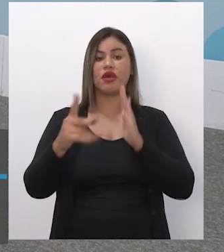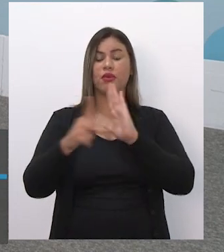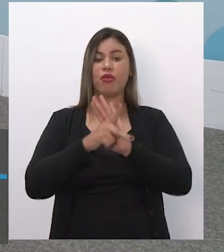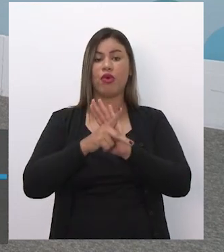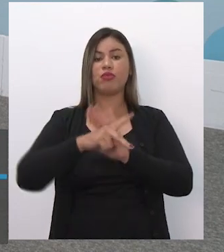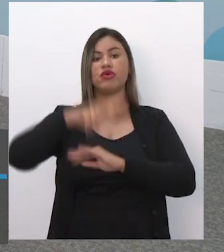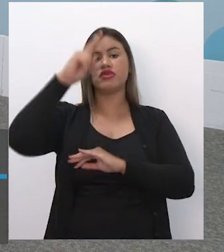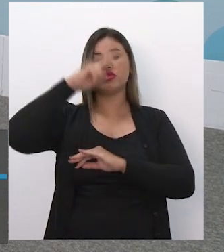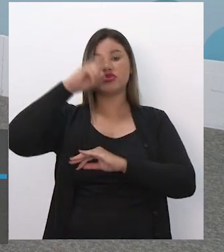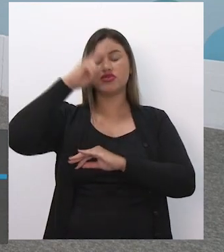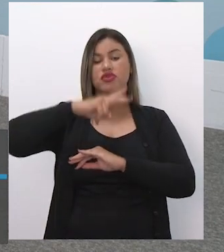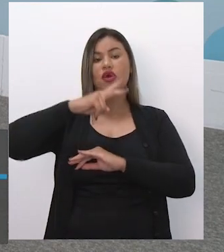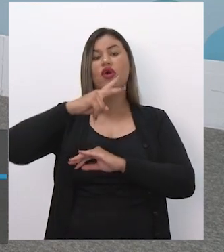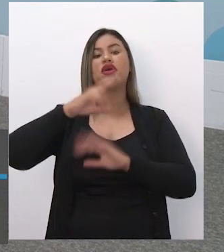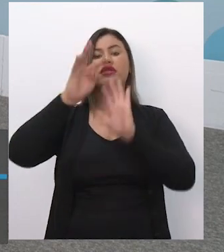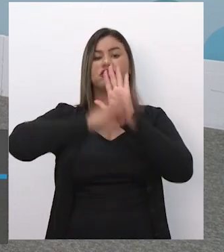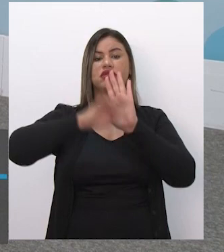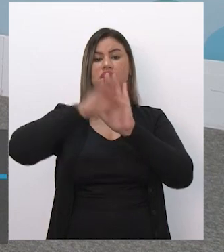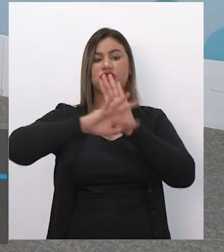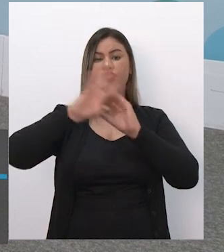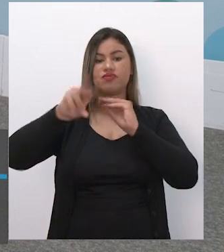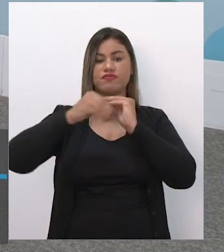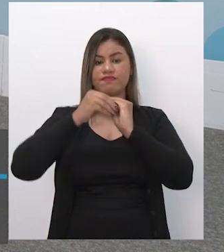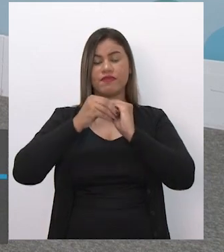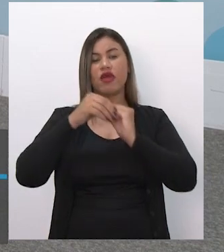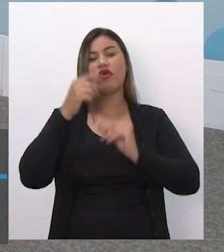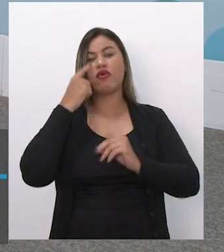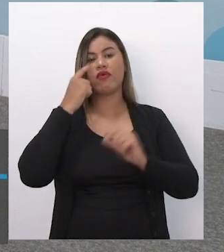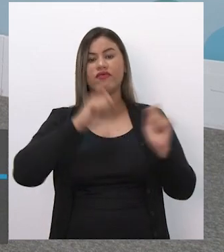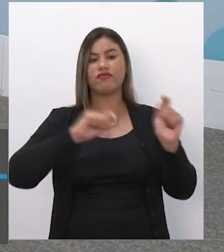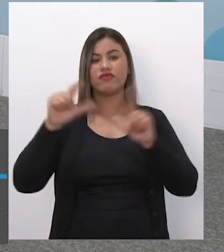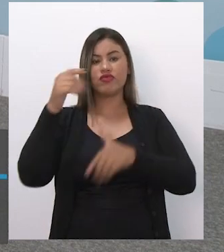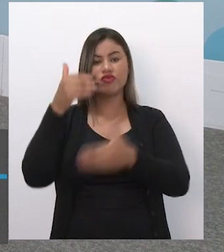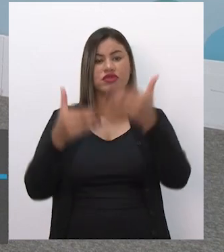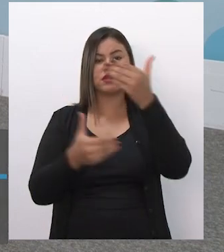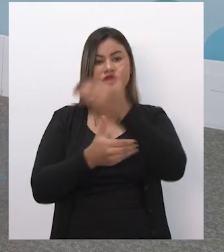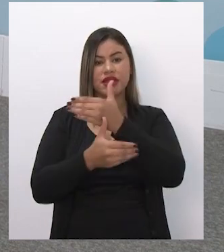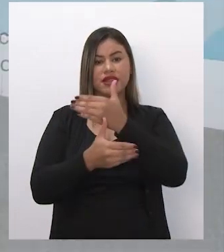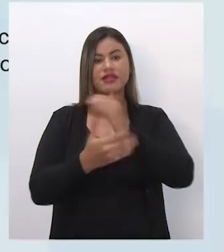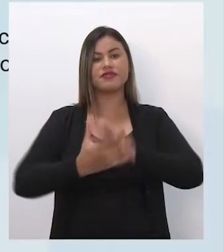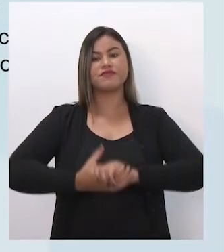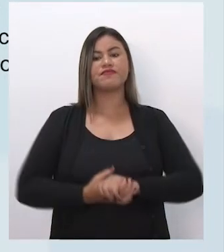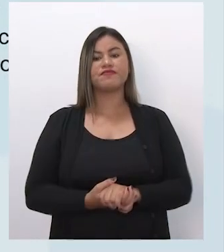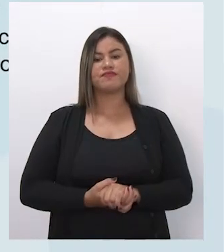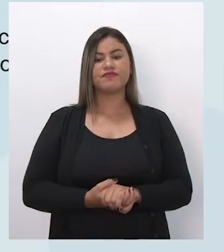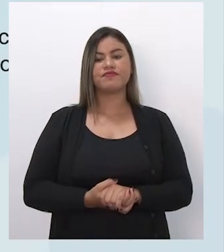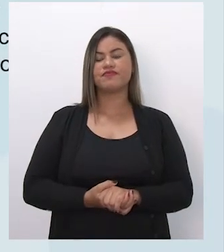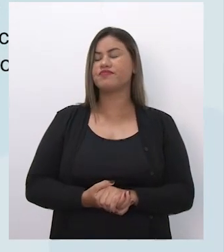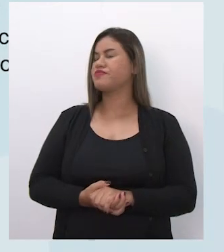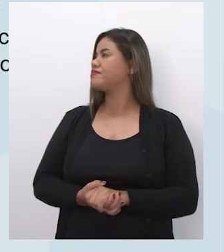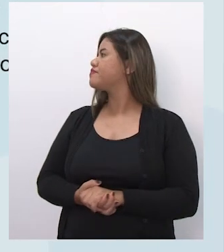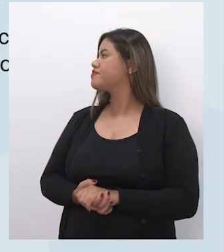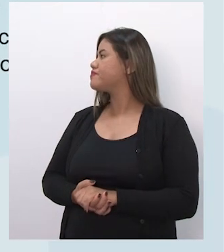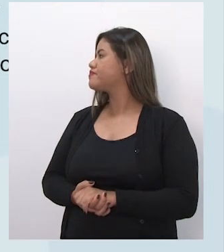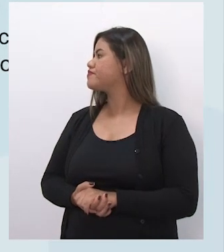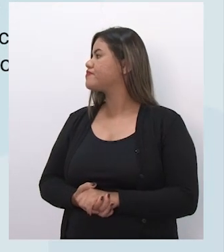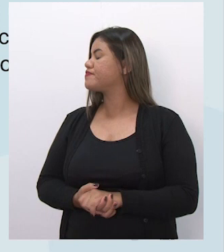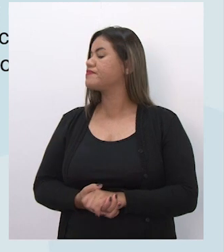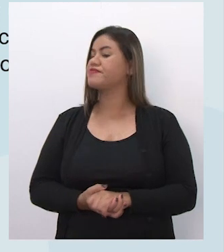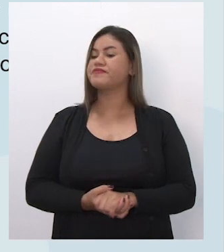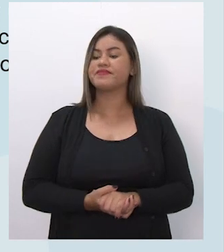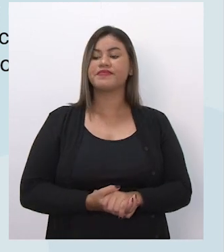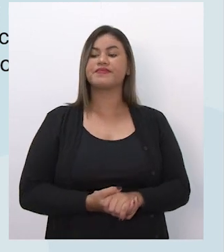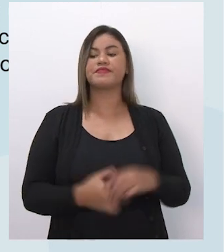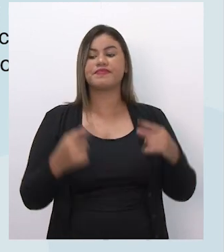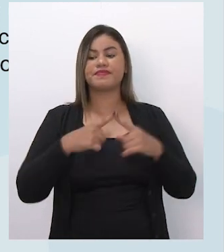textos introdutórios. Muito bem, então aparece para vocês em tela o slide sobre o saber histórico, que